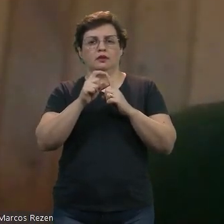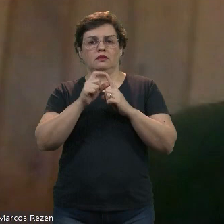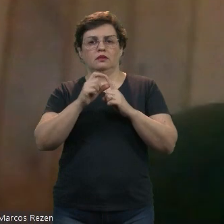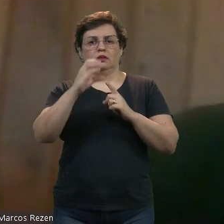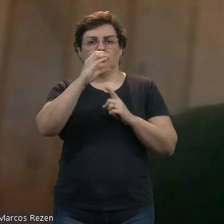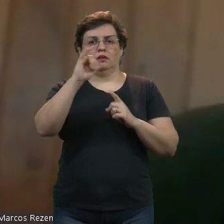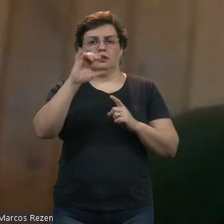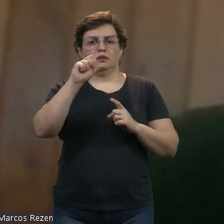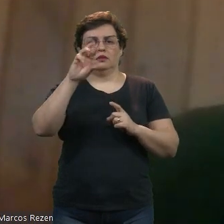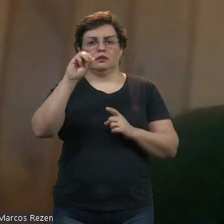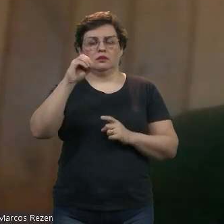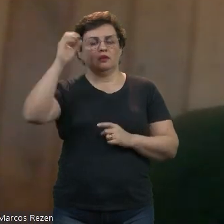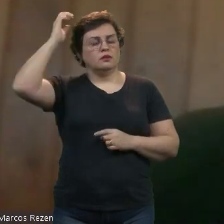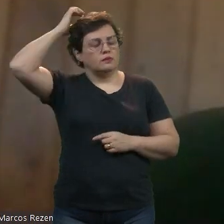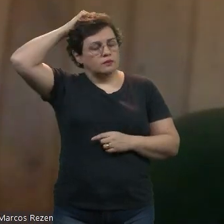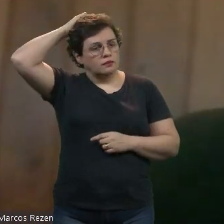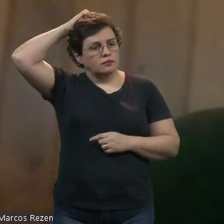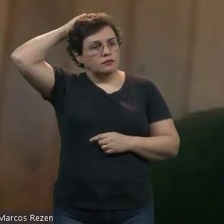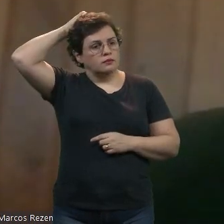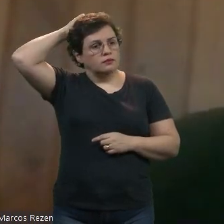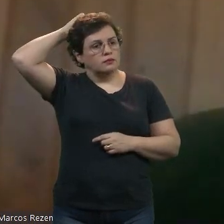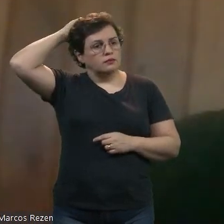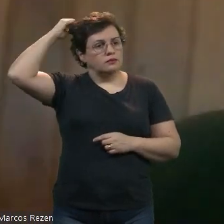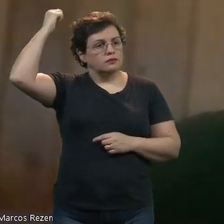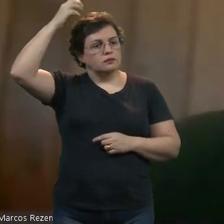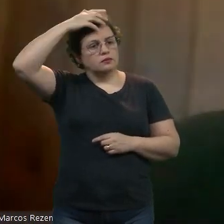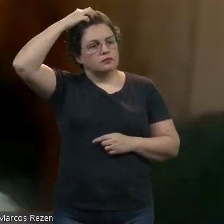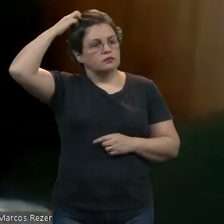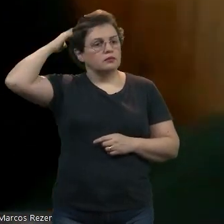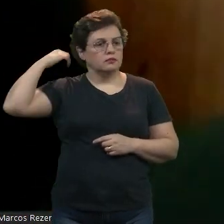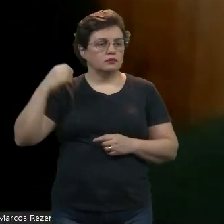vereador Cícero do Ceasa.